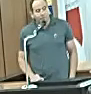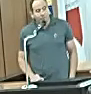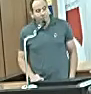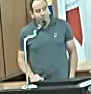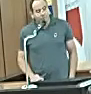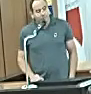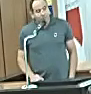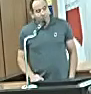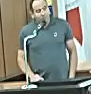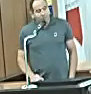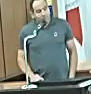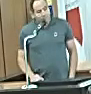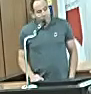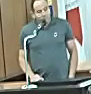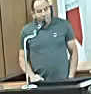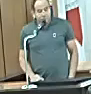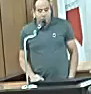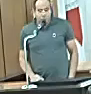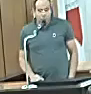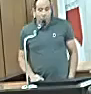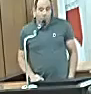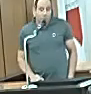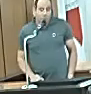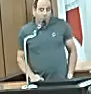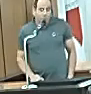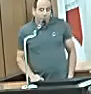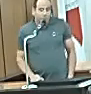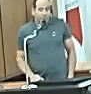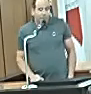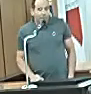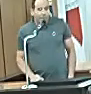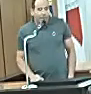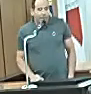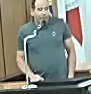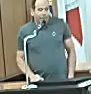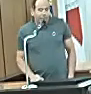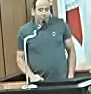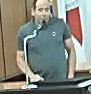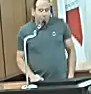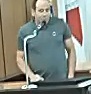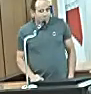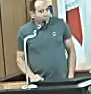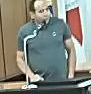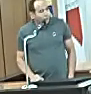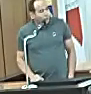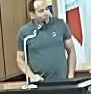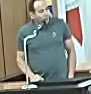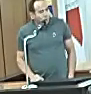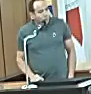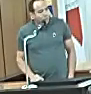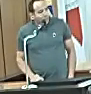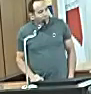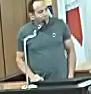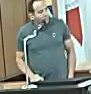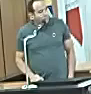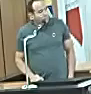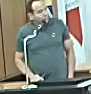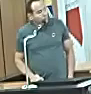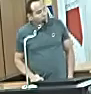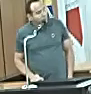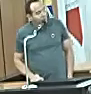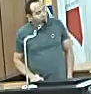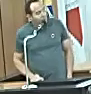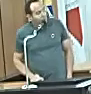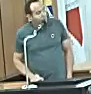lei pelo visto e pelo princípio da autotutela